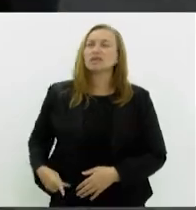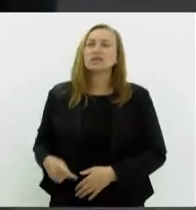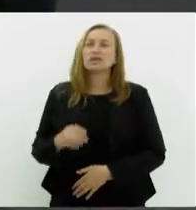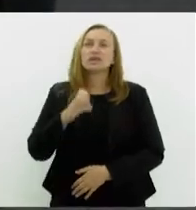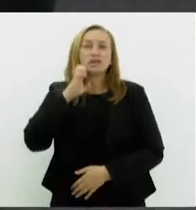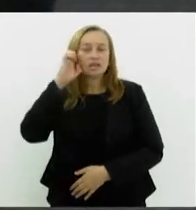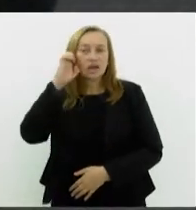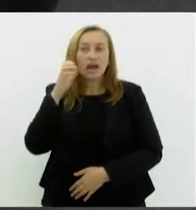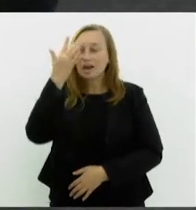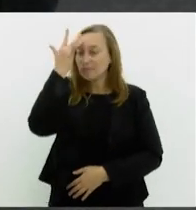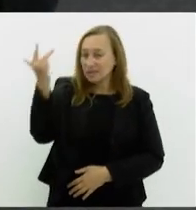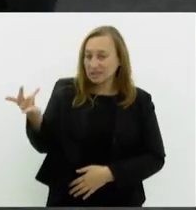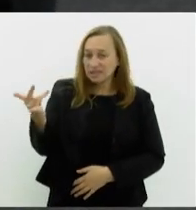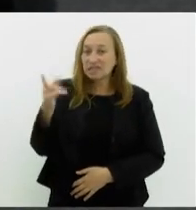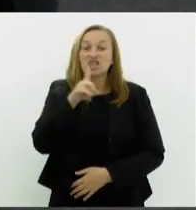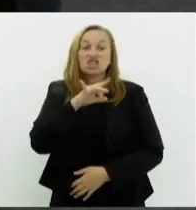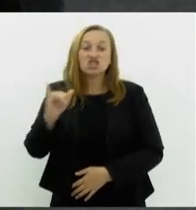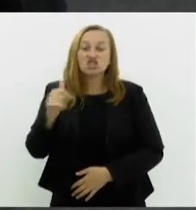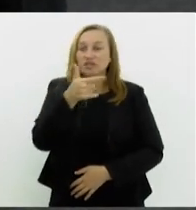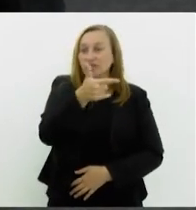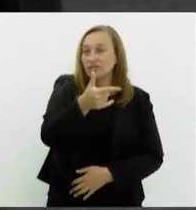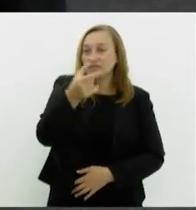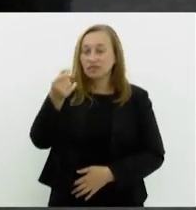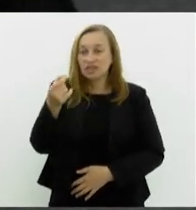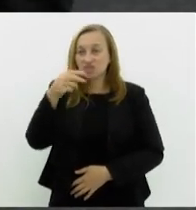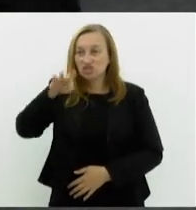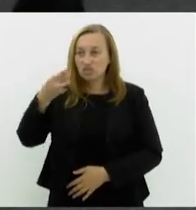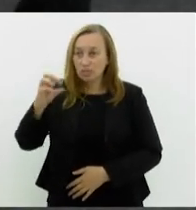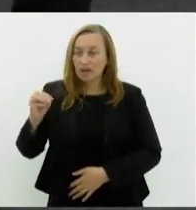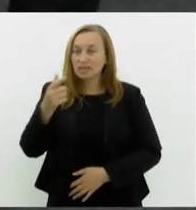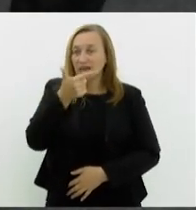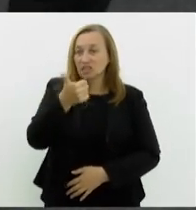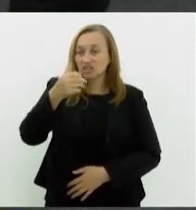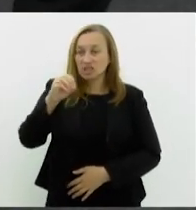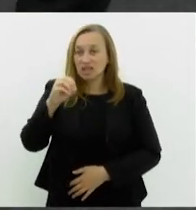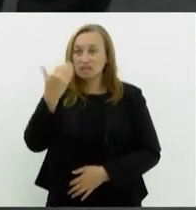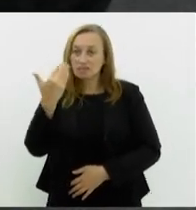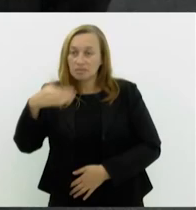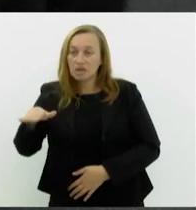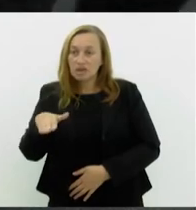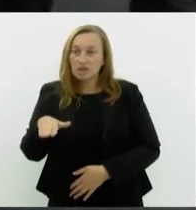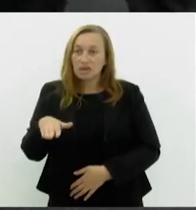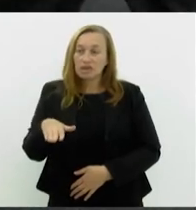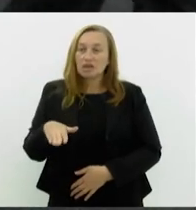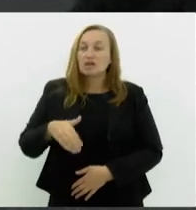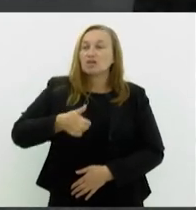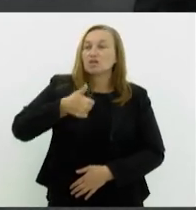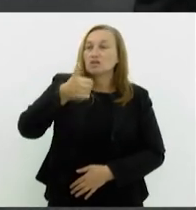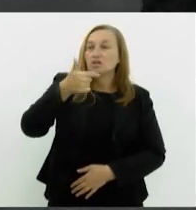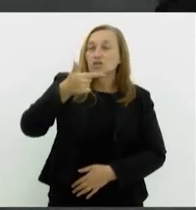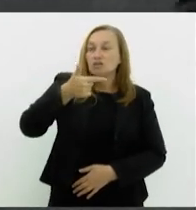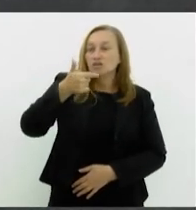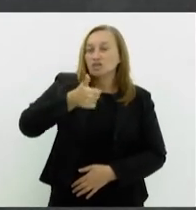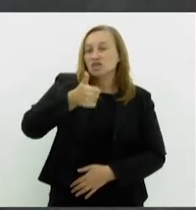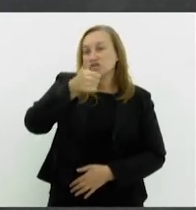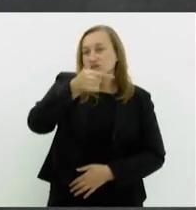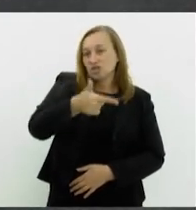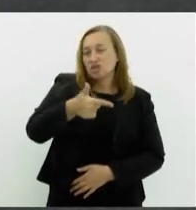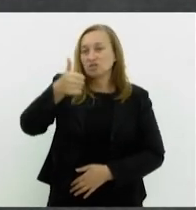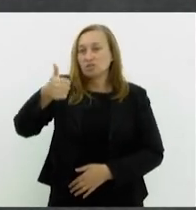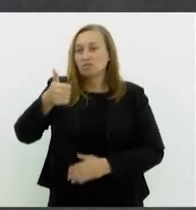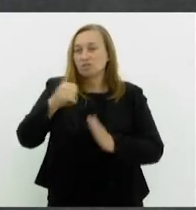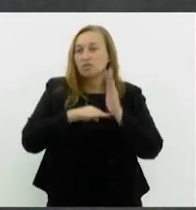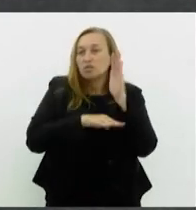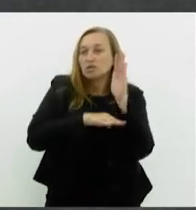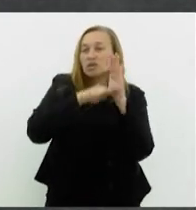Presidenta, amanhã, dia 20 de março, às 10h30, No 21º andar, aqui na LERJ, a nossa Comissão